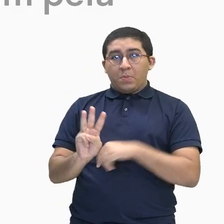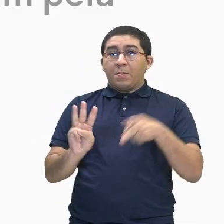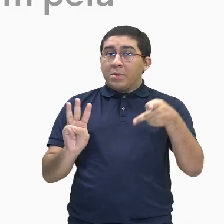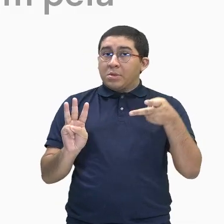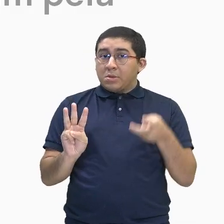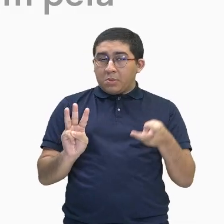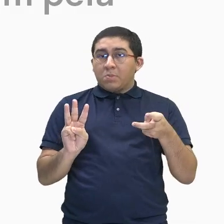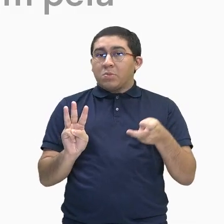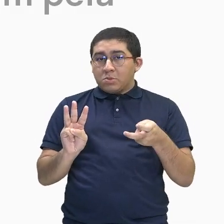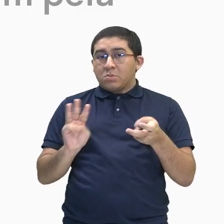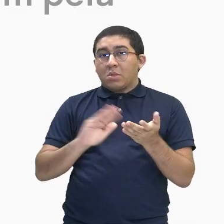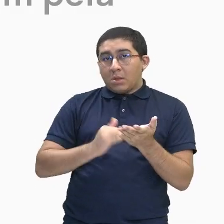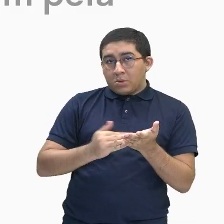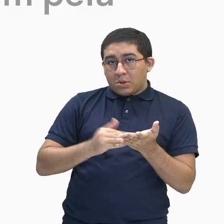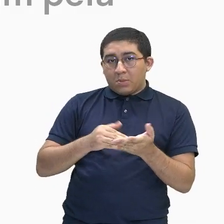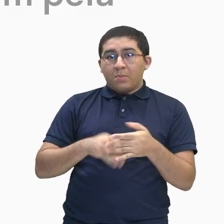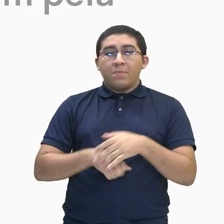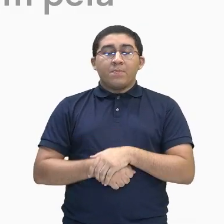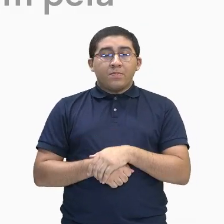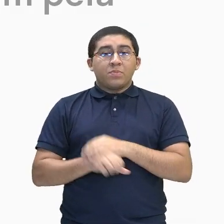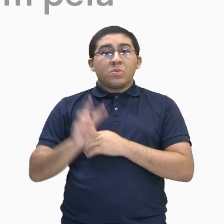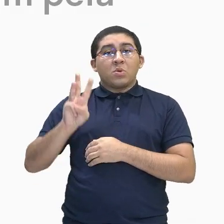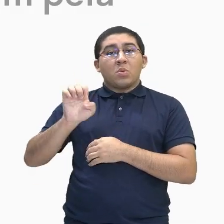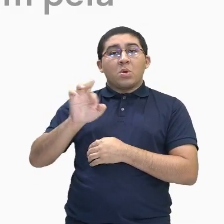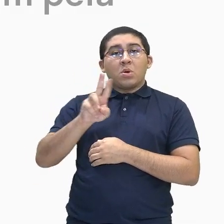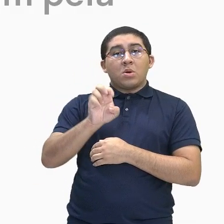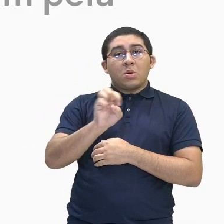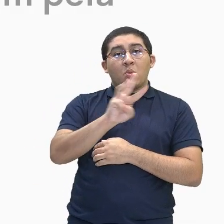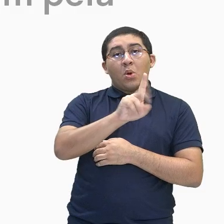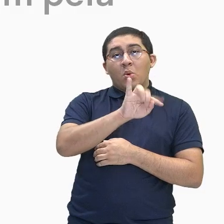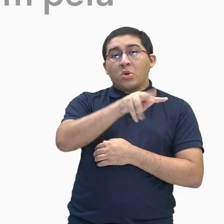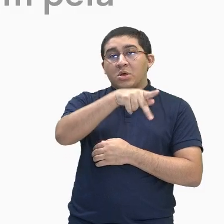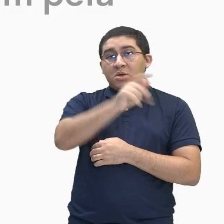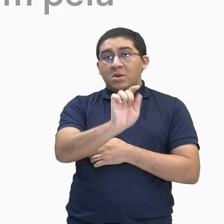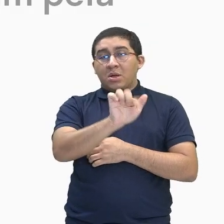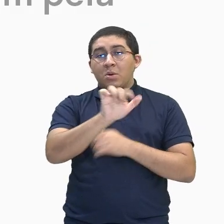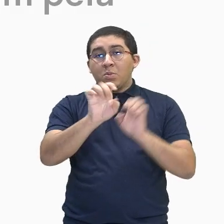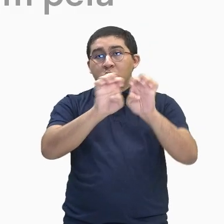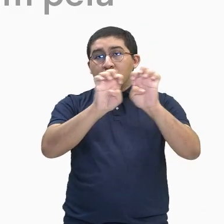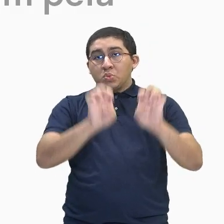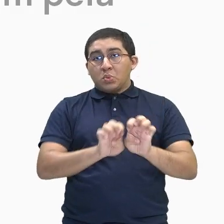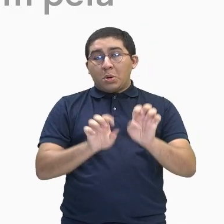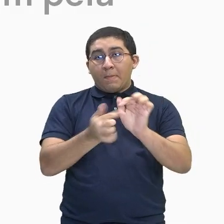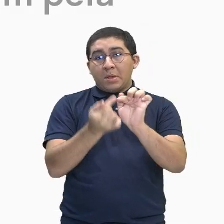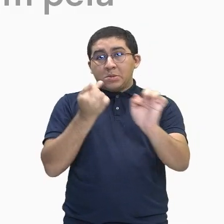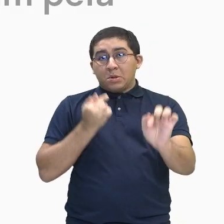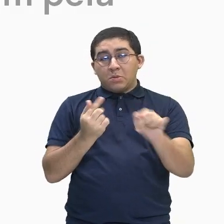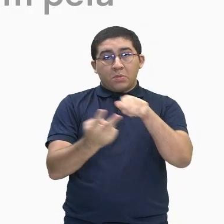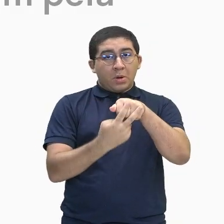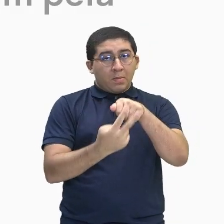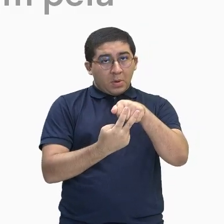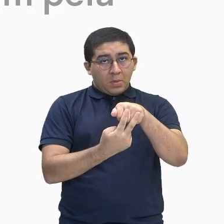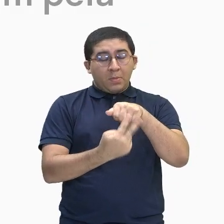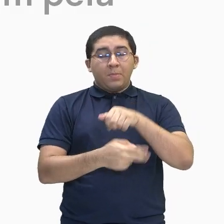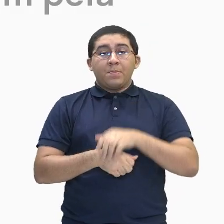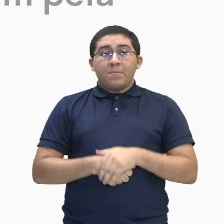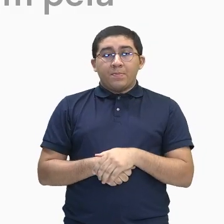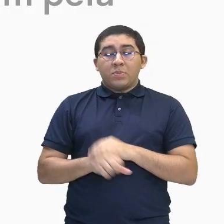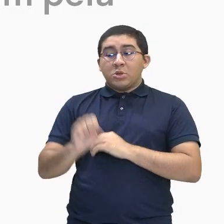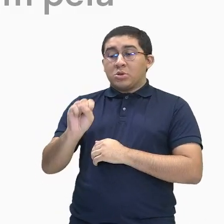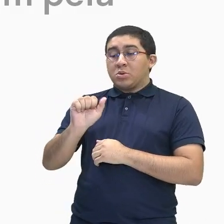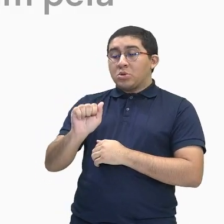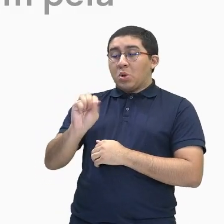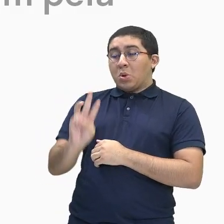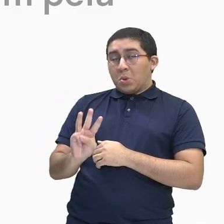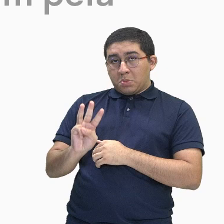ajuda bastante, tá? Were walking é uma estrutura no past continuous. E o só,